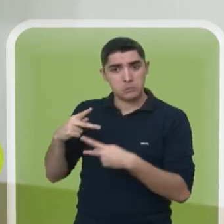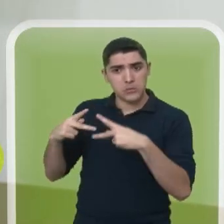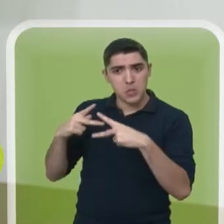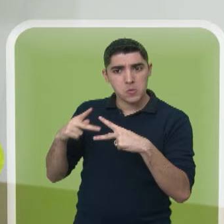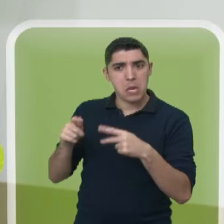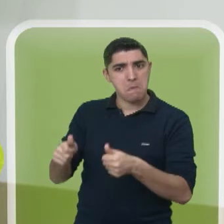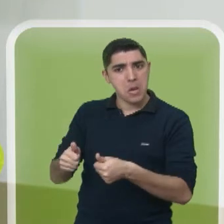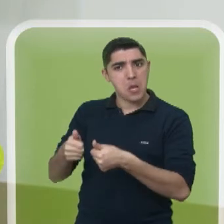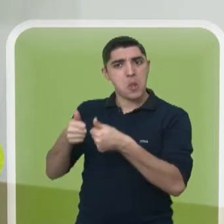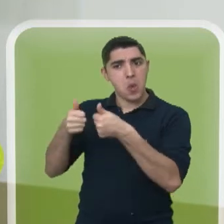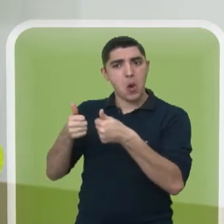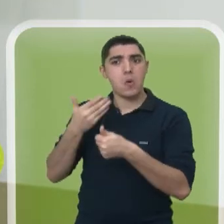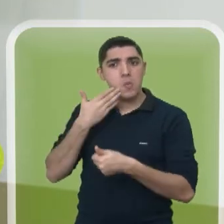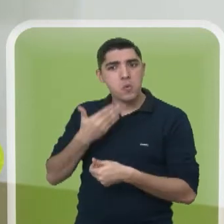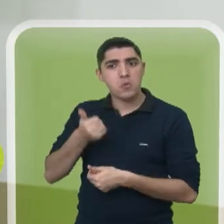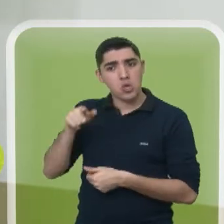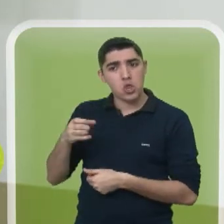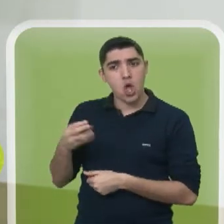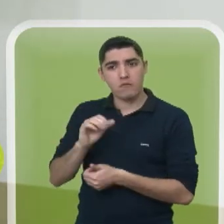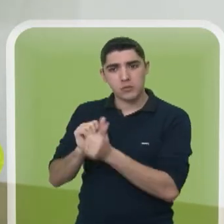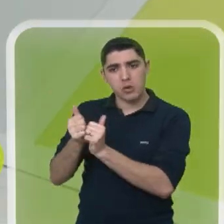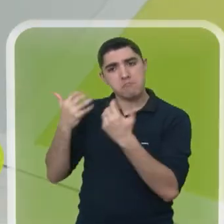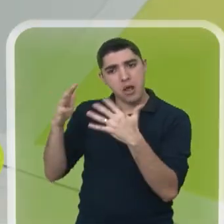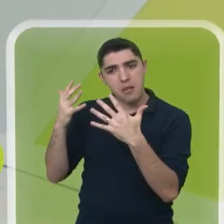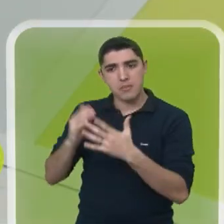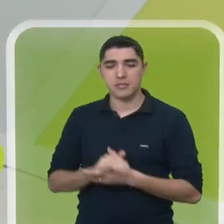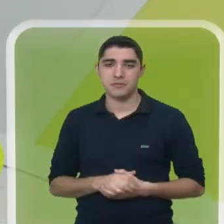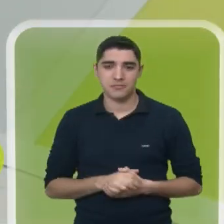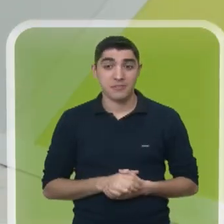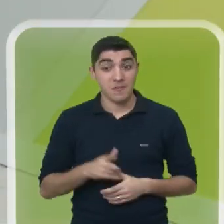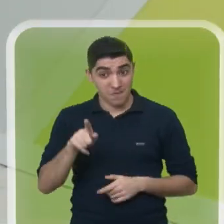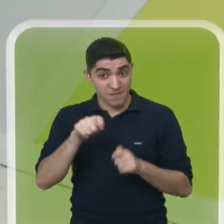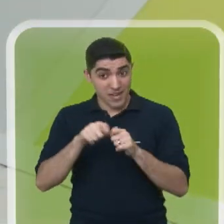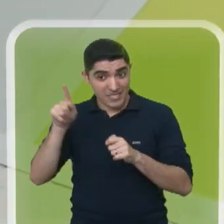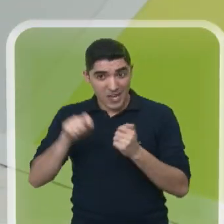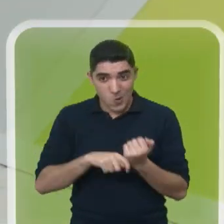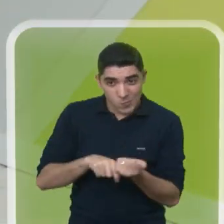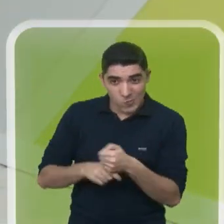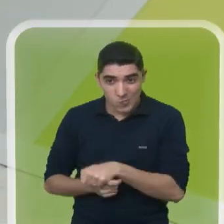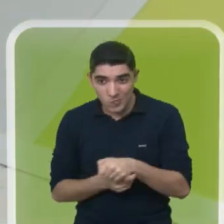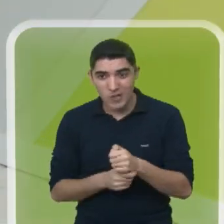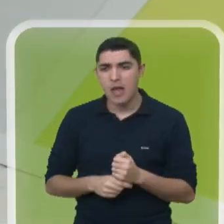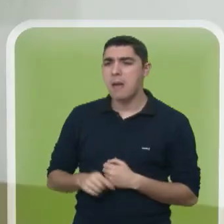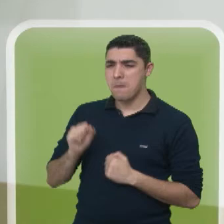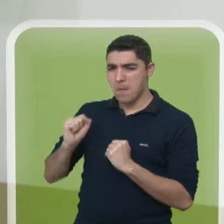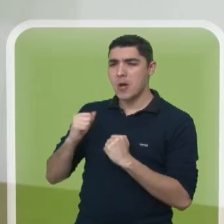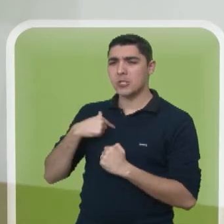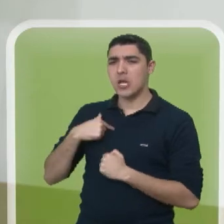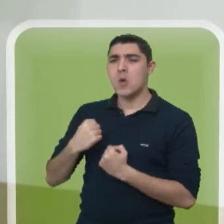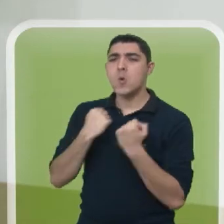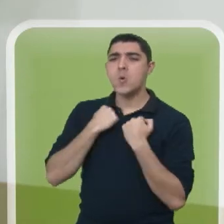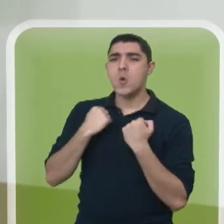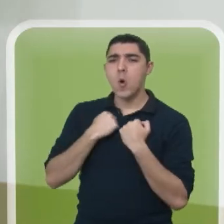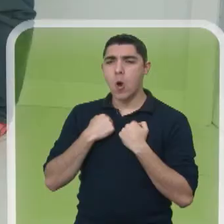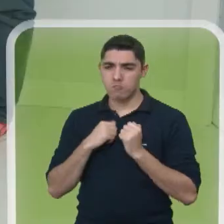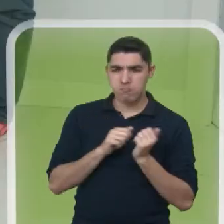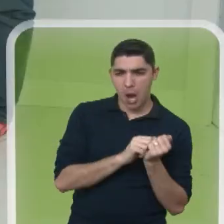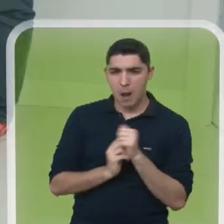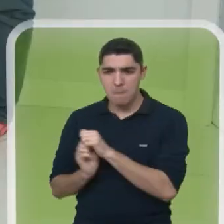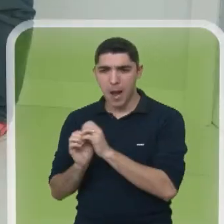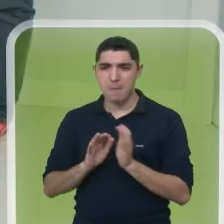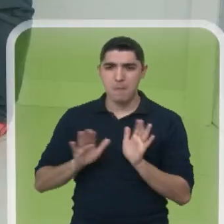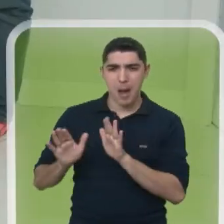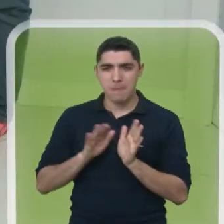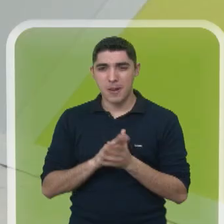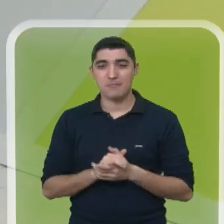esse espaço nesse novo esporte. Parabéns, pessoal aí. Vou botar você para fazer hockey lá também, você vai tomar umas Põe bolas. no gol lá, põe no gol que eu fecho o gol. Eu se consagro,